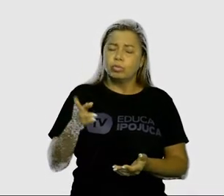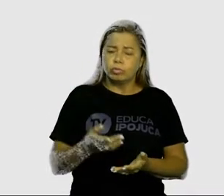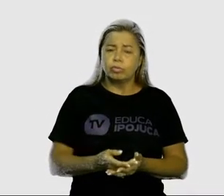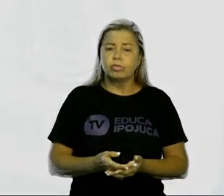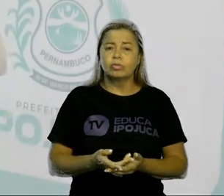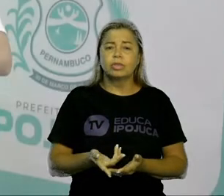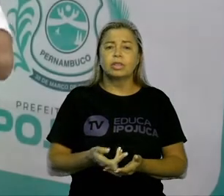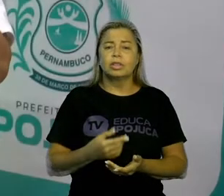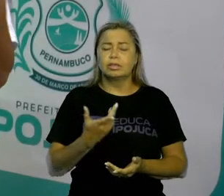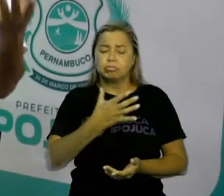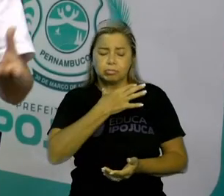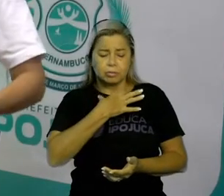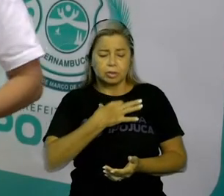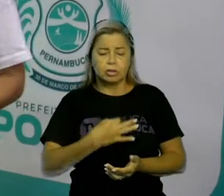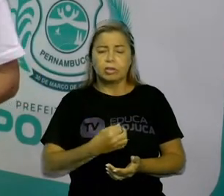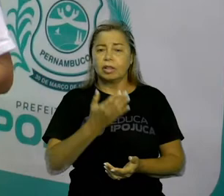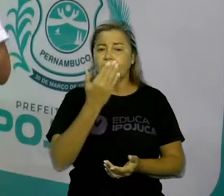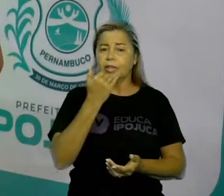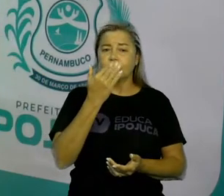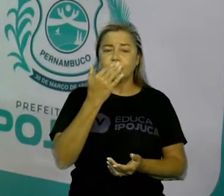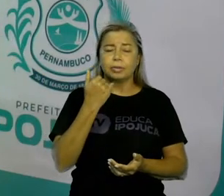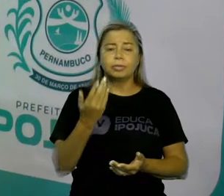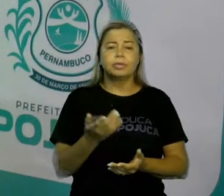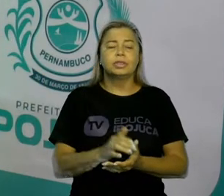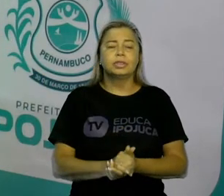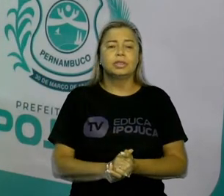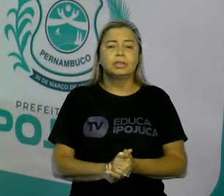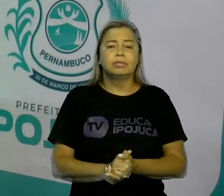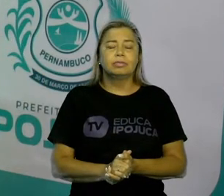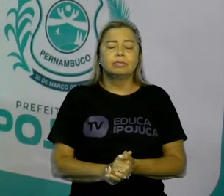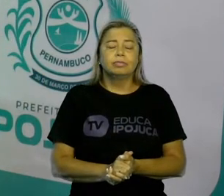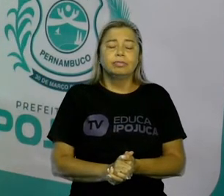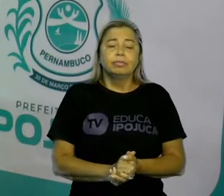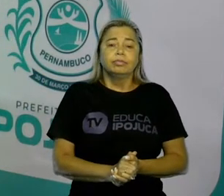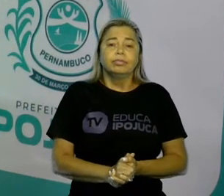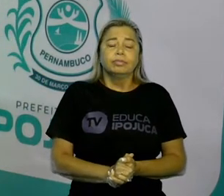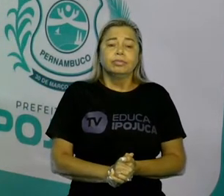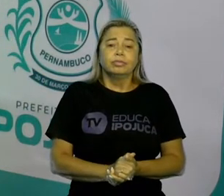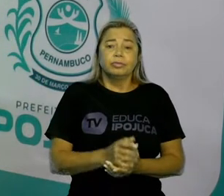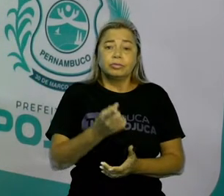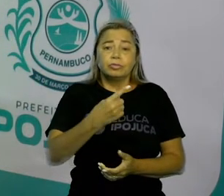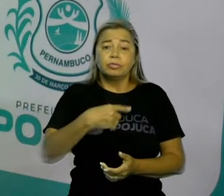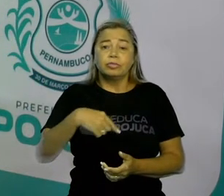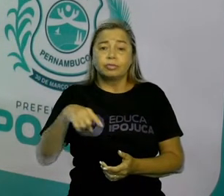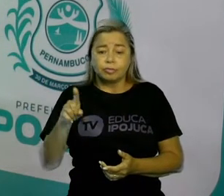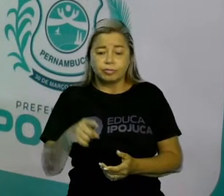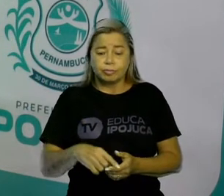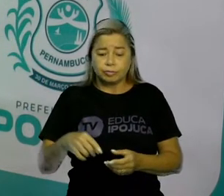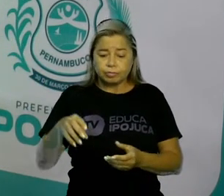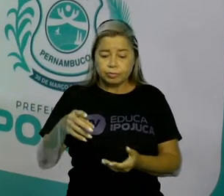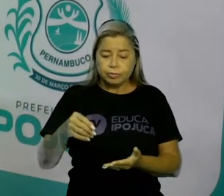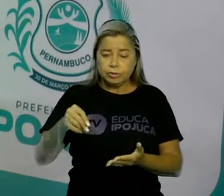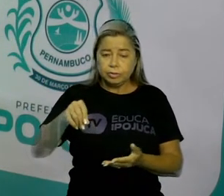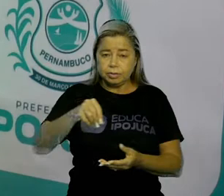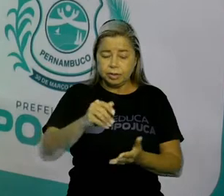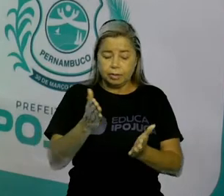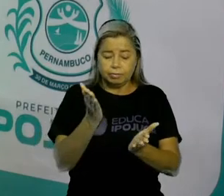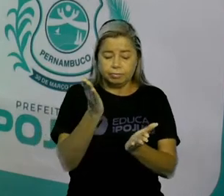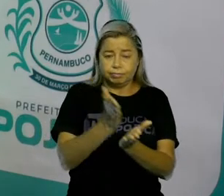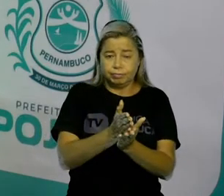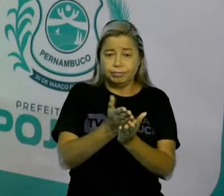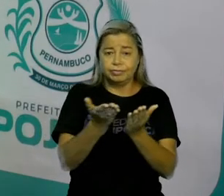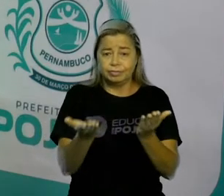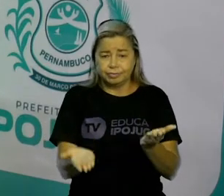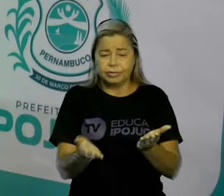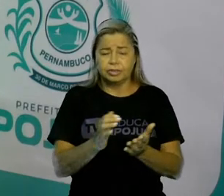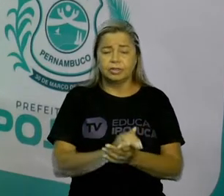falei, adereço, comidas. A gente, por exemplo, vai na feira, compra uma farinha, compra uma mandioca,